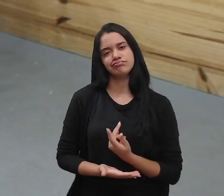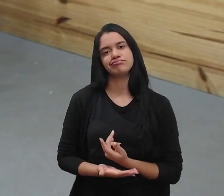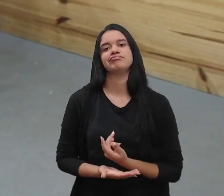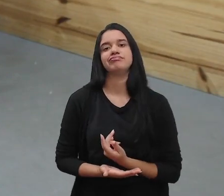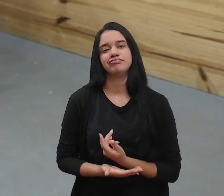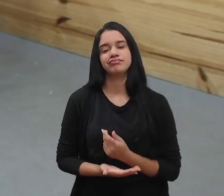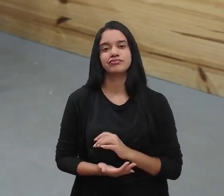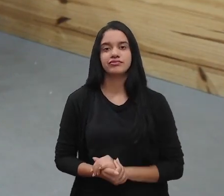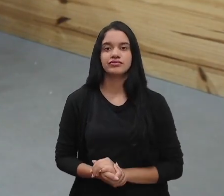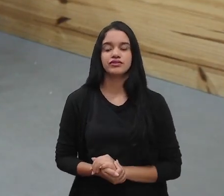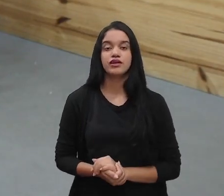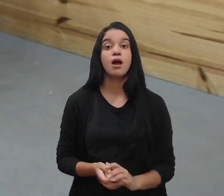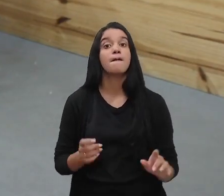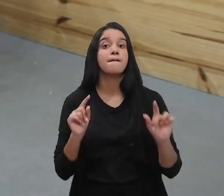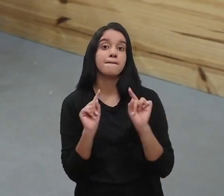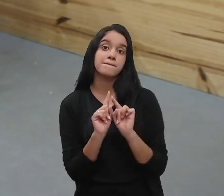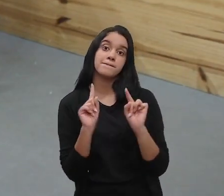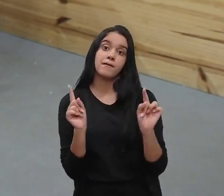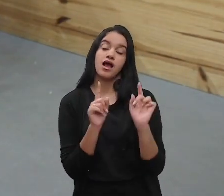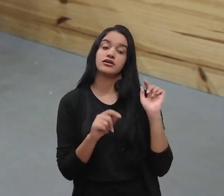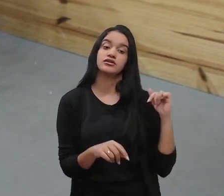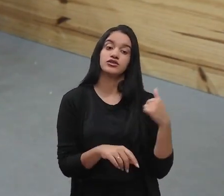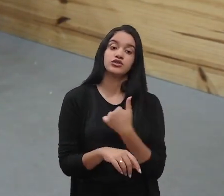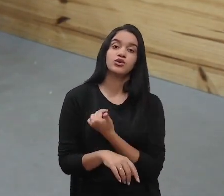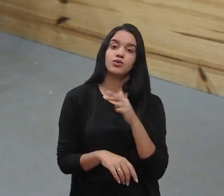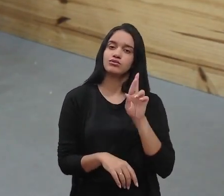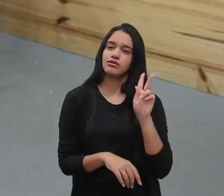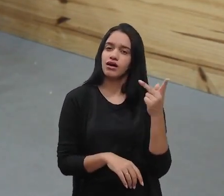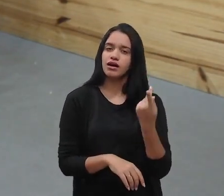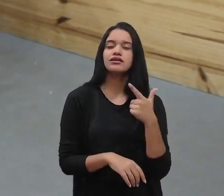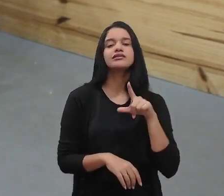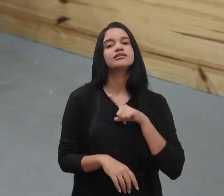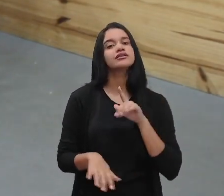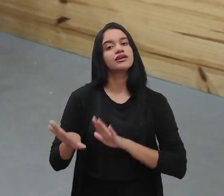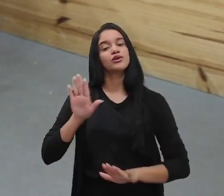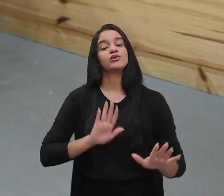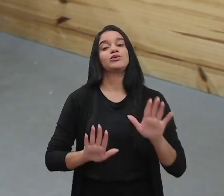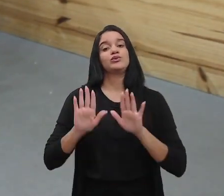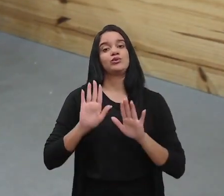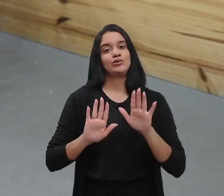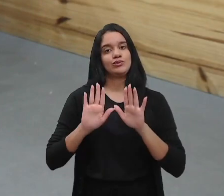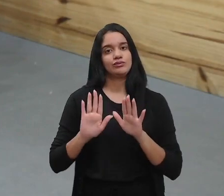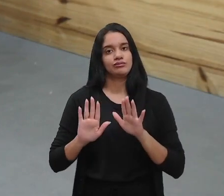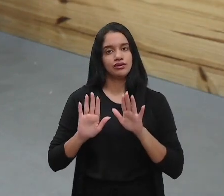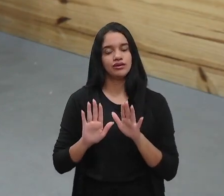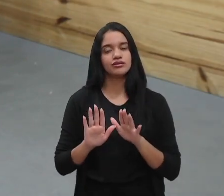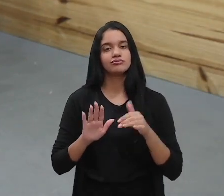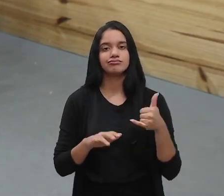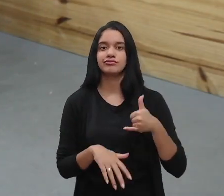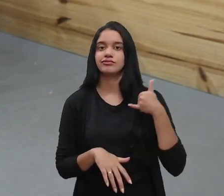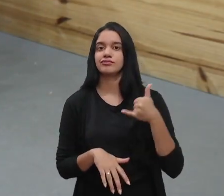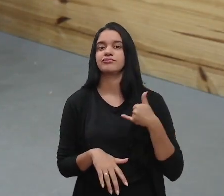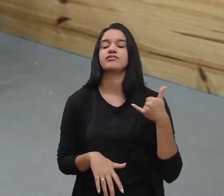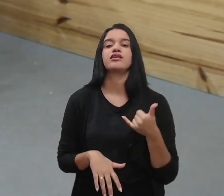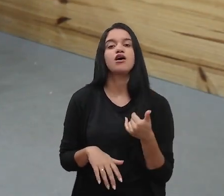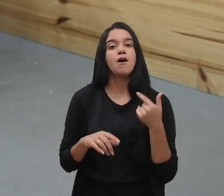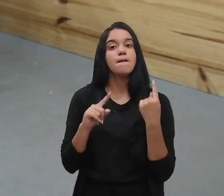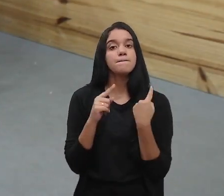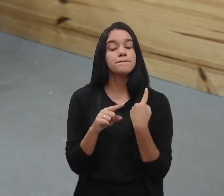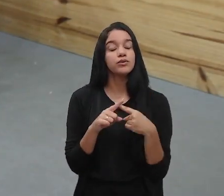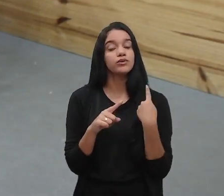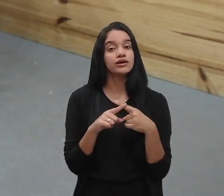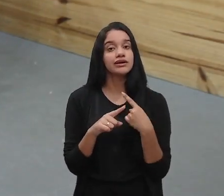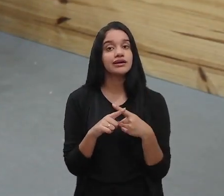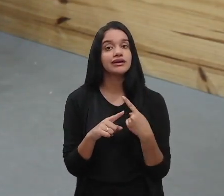mercado. Acontece, mas nós de RH devemos ter esse cuidado com o etarismo. Porque se ficar comprovado que